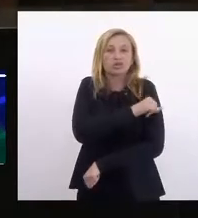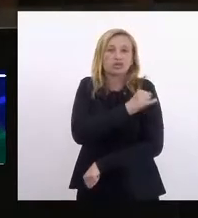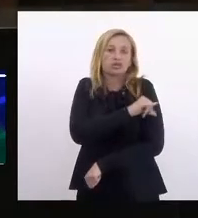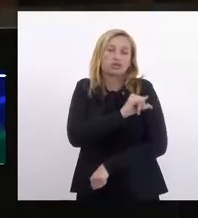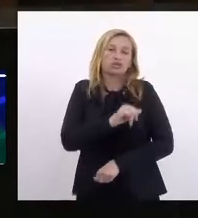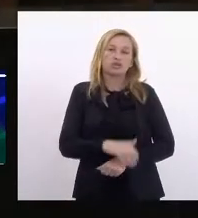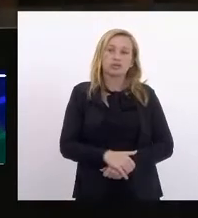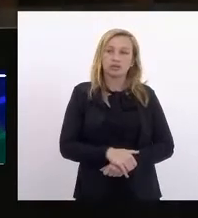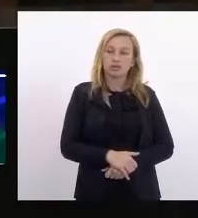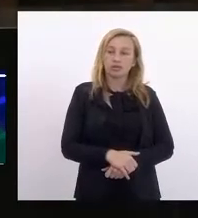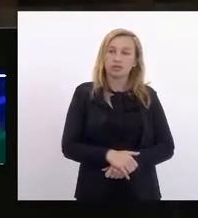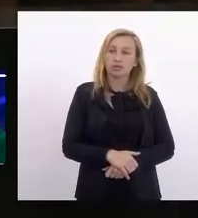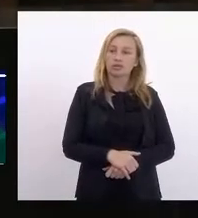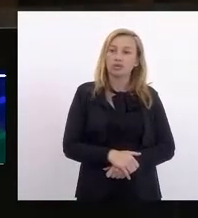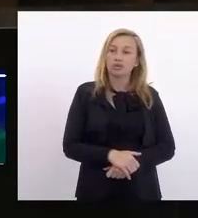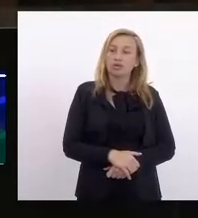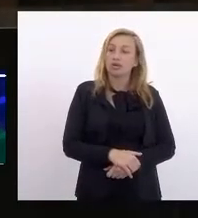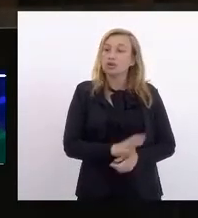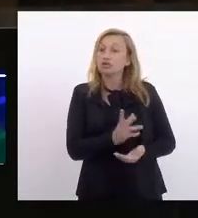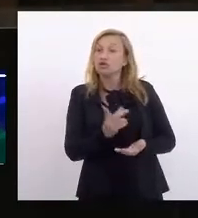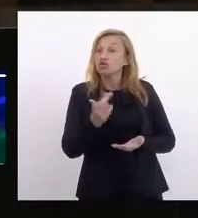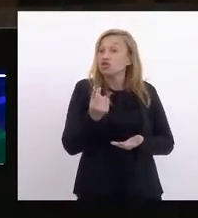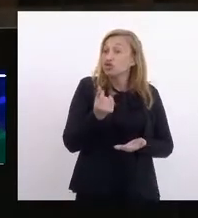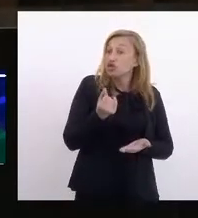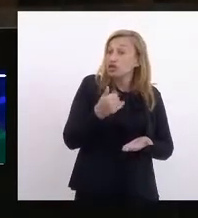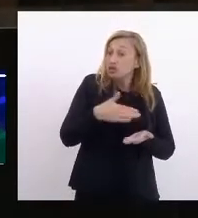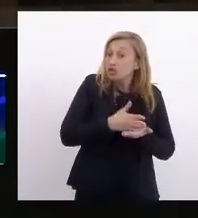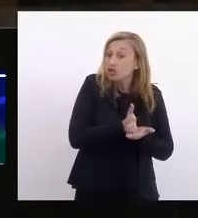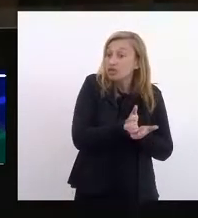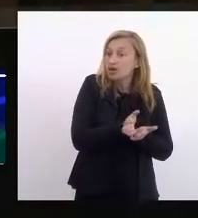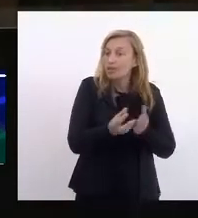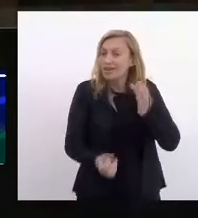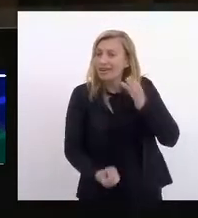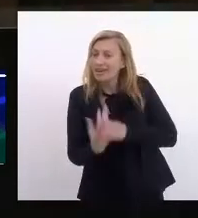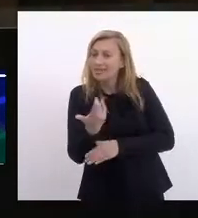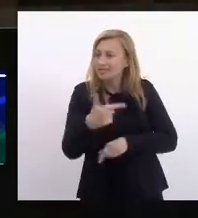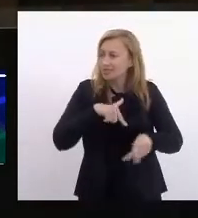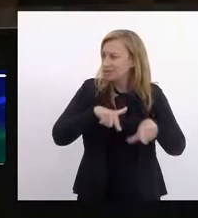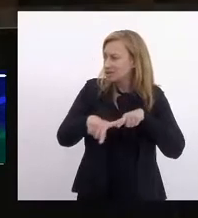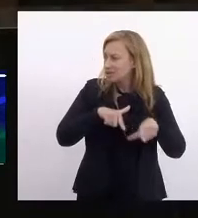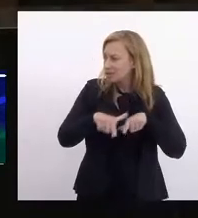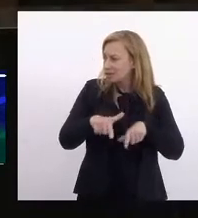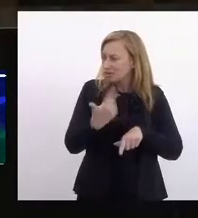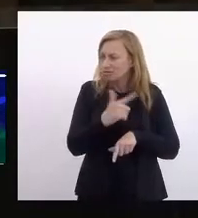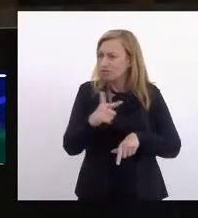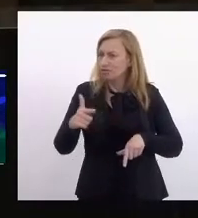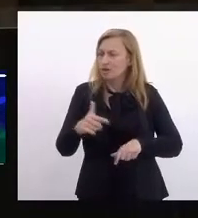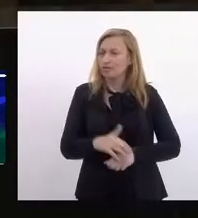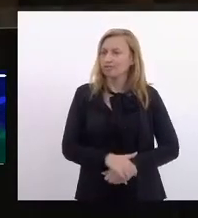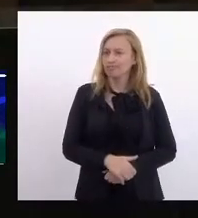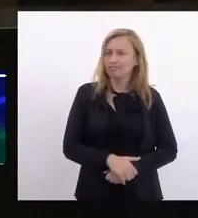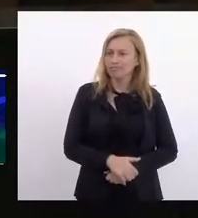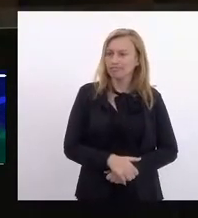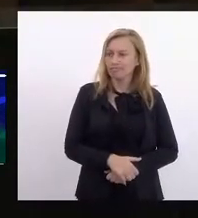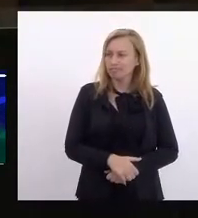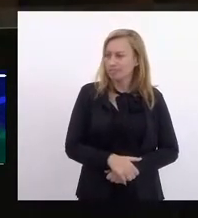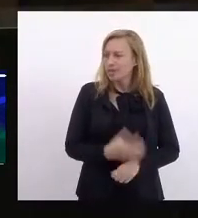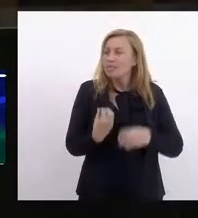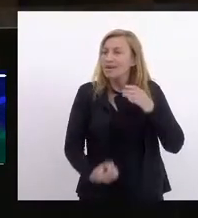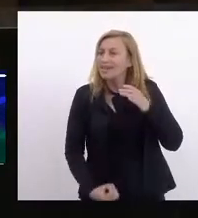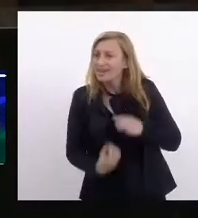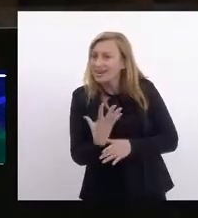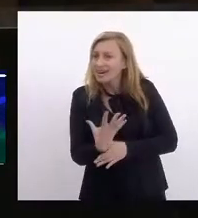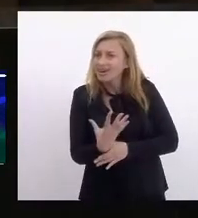farra de supostos benefícios para a criação de empregos que não foram gerados, para a